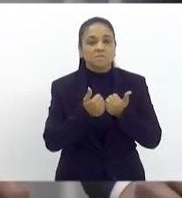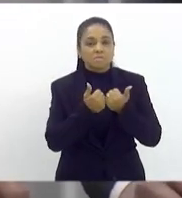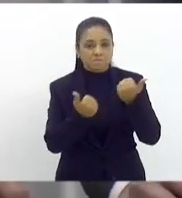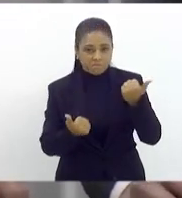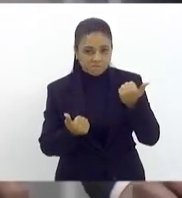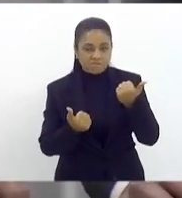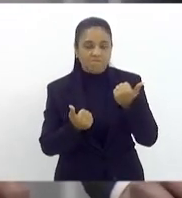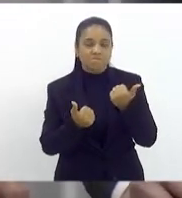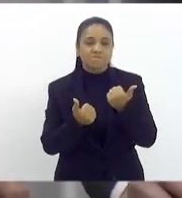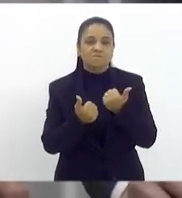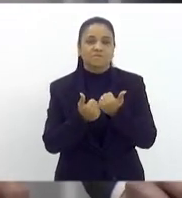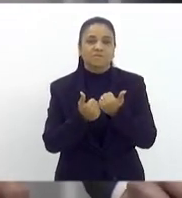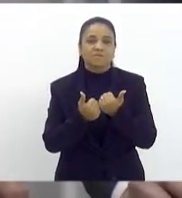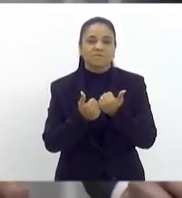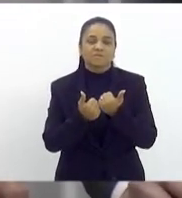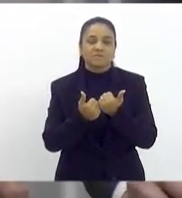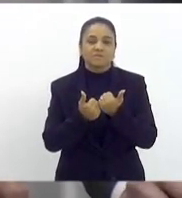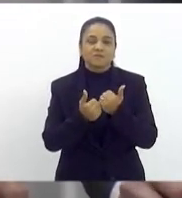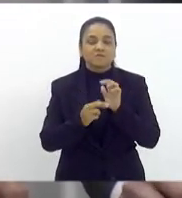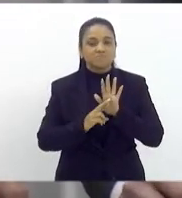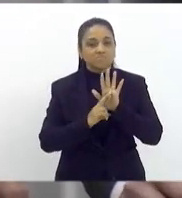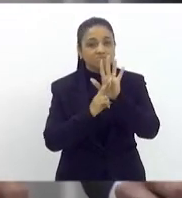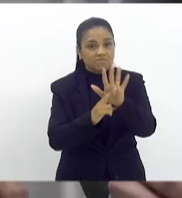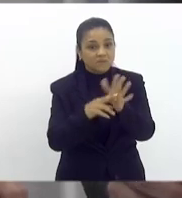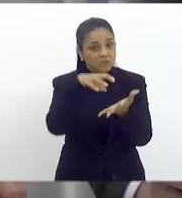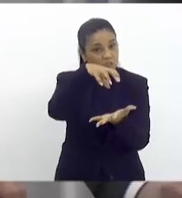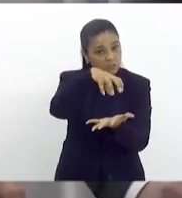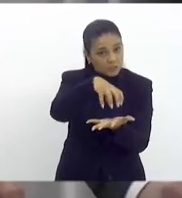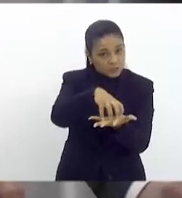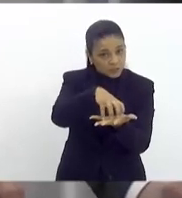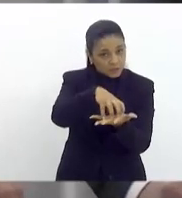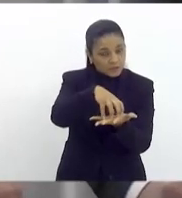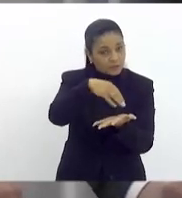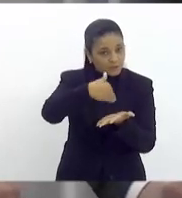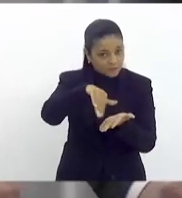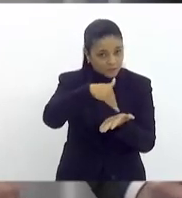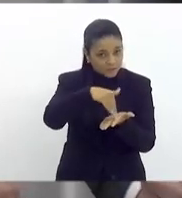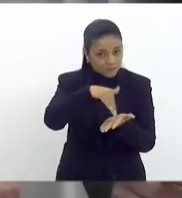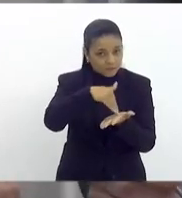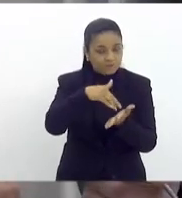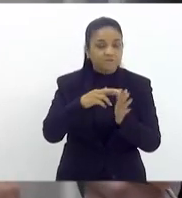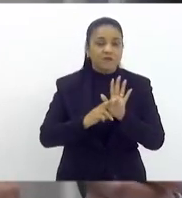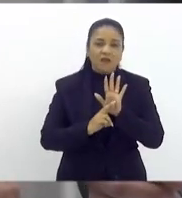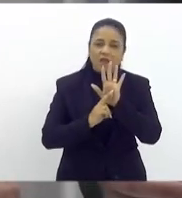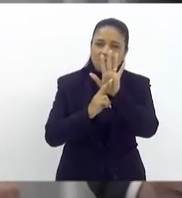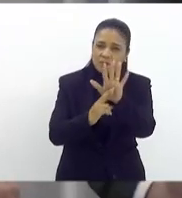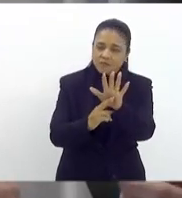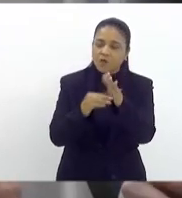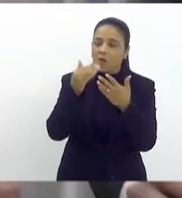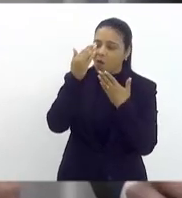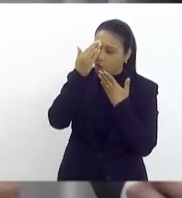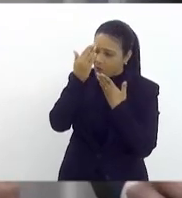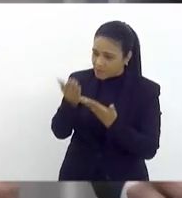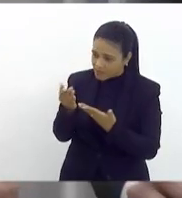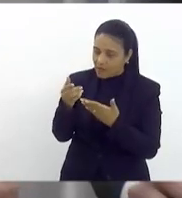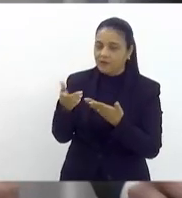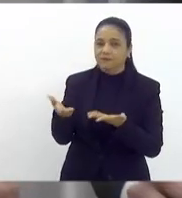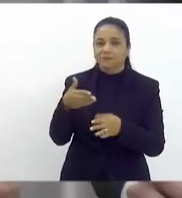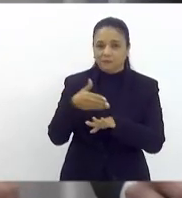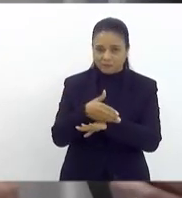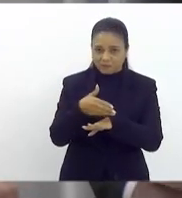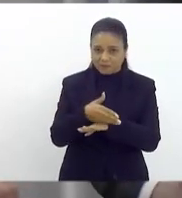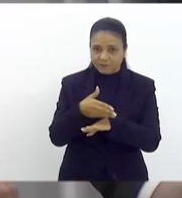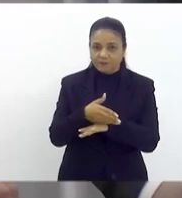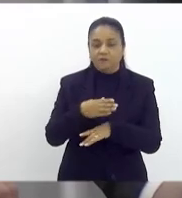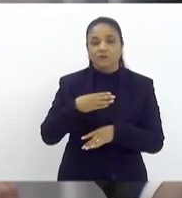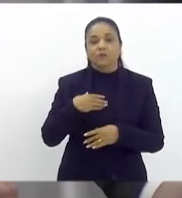é necessária a representação do escritório central que Vossa Excelência representa. Muito obrigado pela presença. O doutor